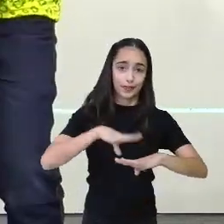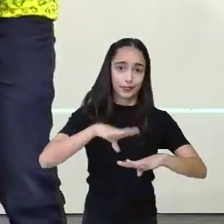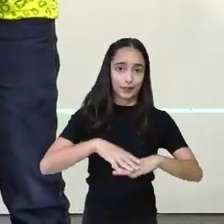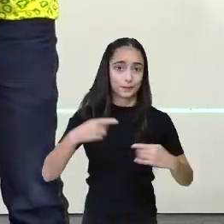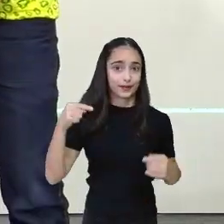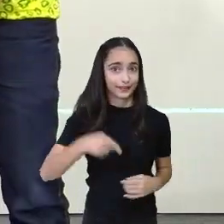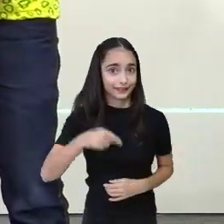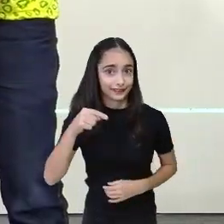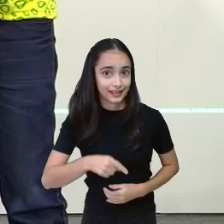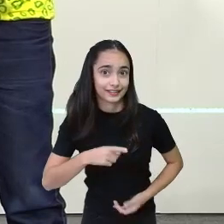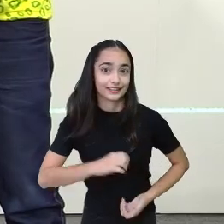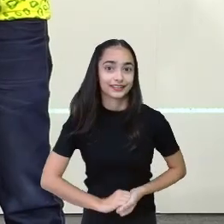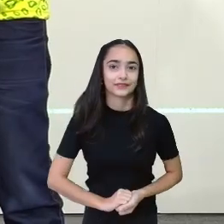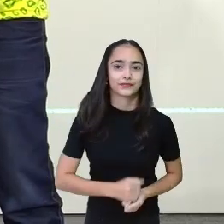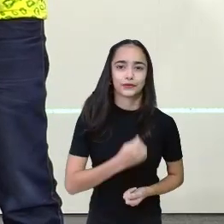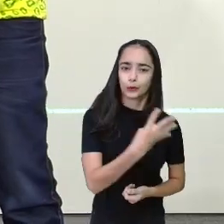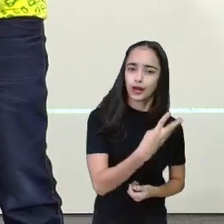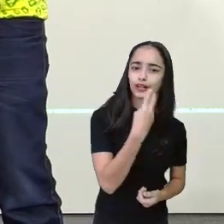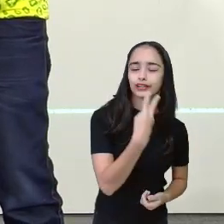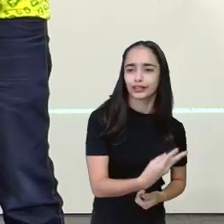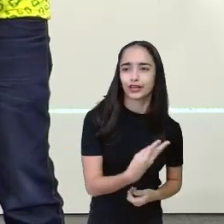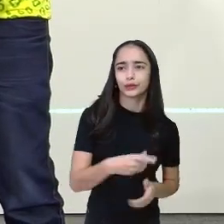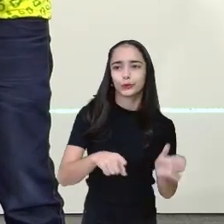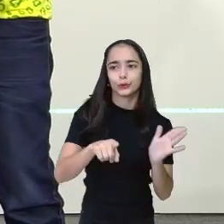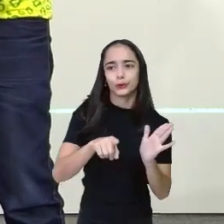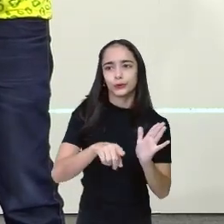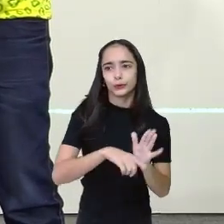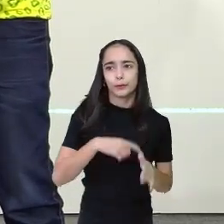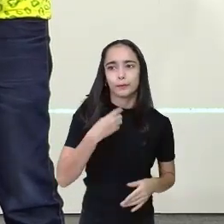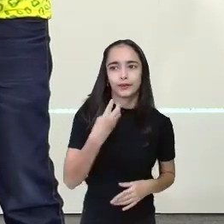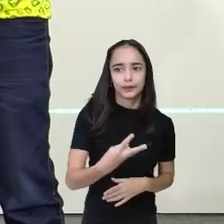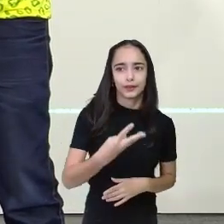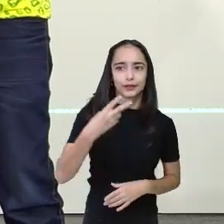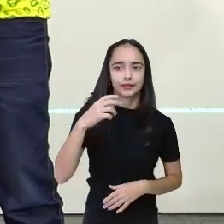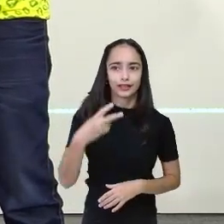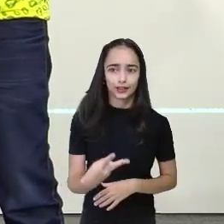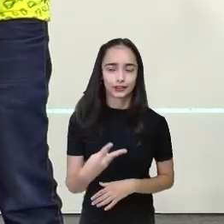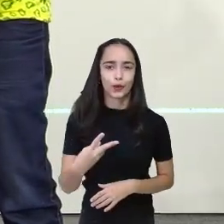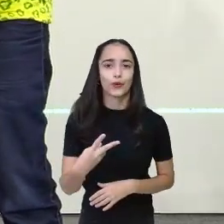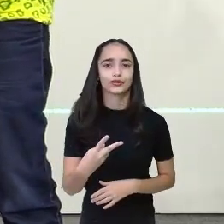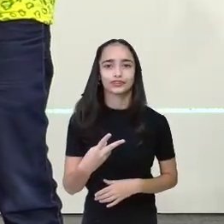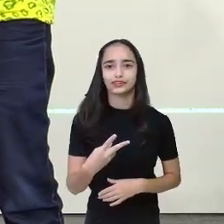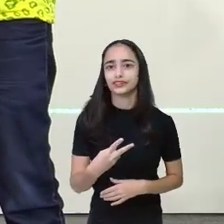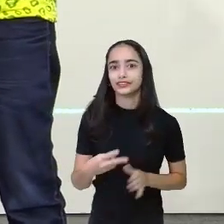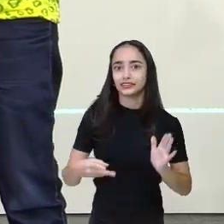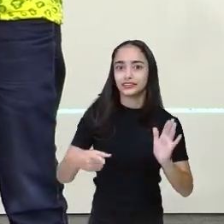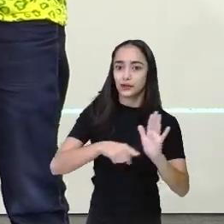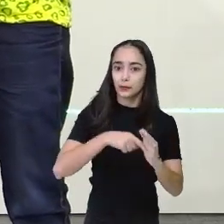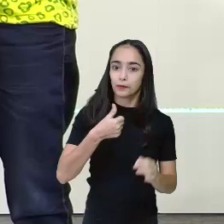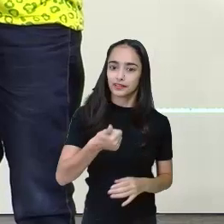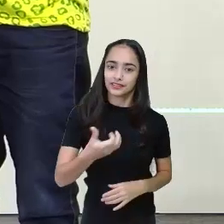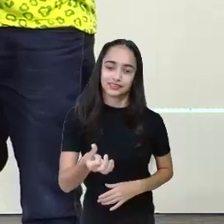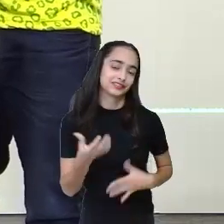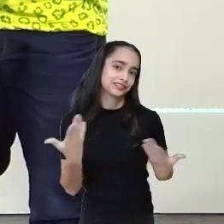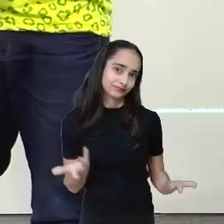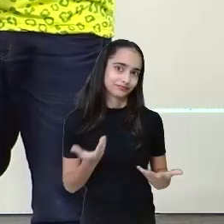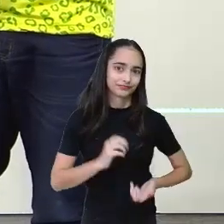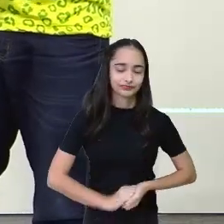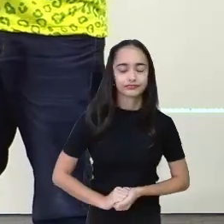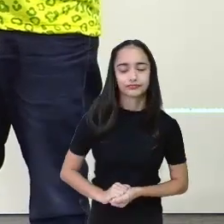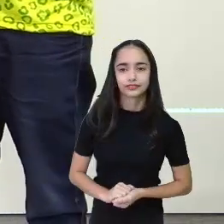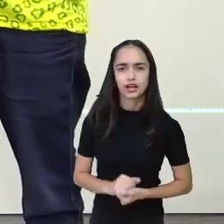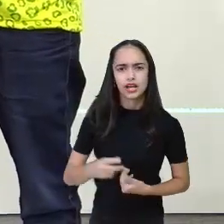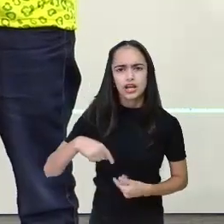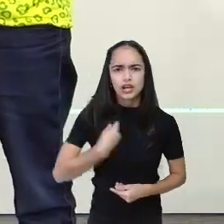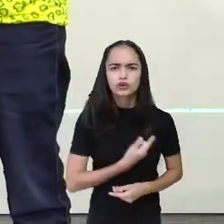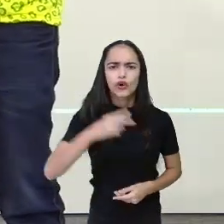16, 42 para isso, 48, 6, arredondamento, 10 olha mais aí, ó. 6, 16. E a gente lembra que, como essa é a última